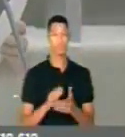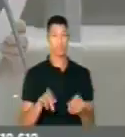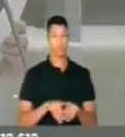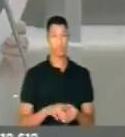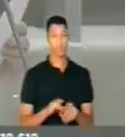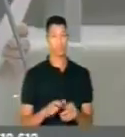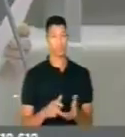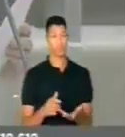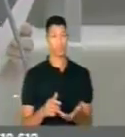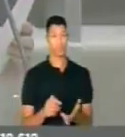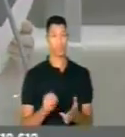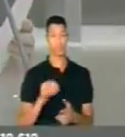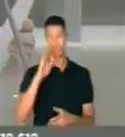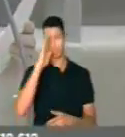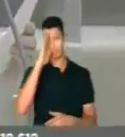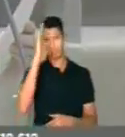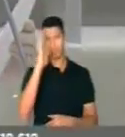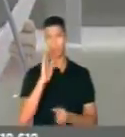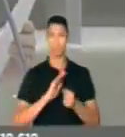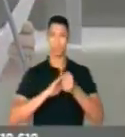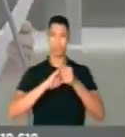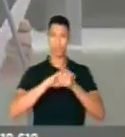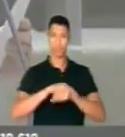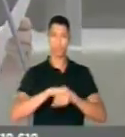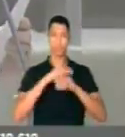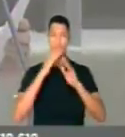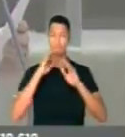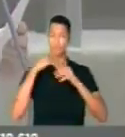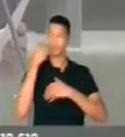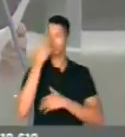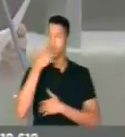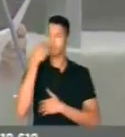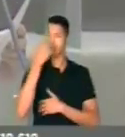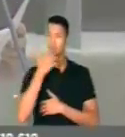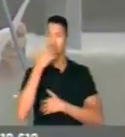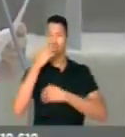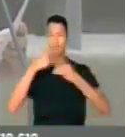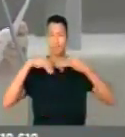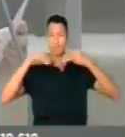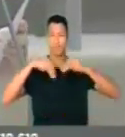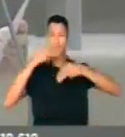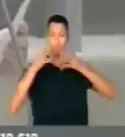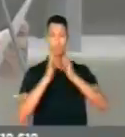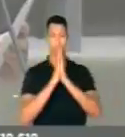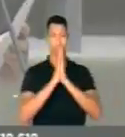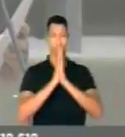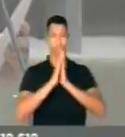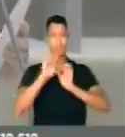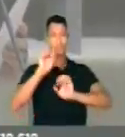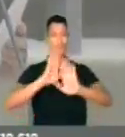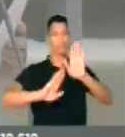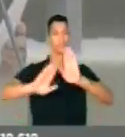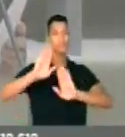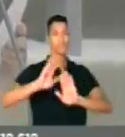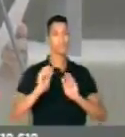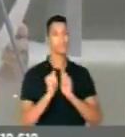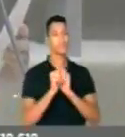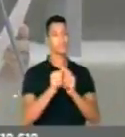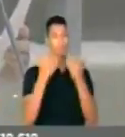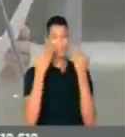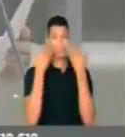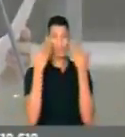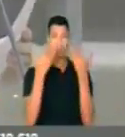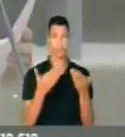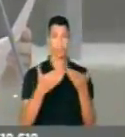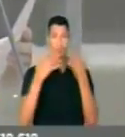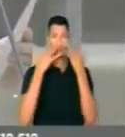uma tarde e um princípio de noite cheio de cantos, músicas e orações, transcorreu com a